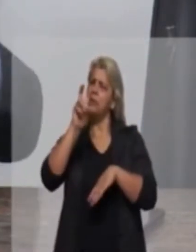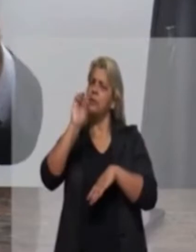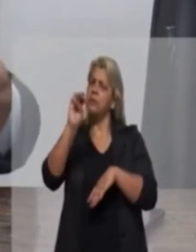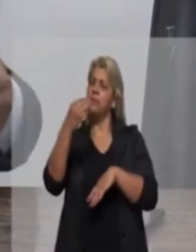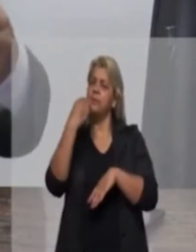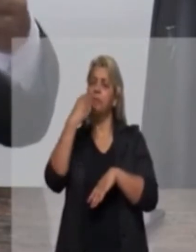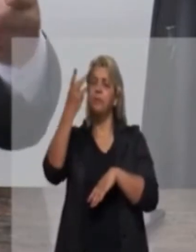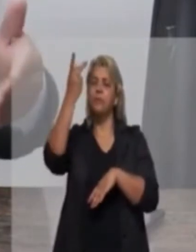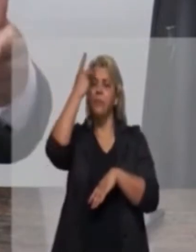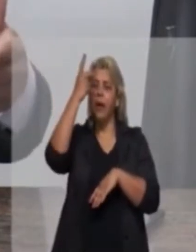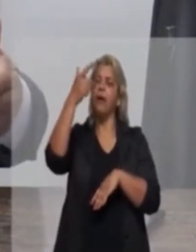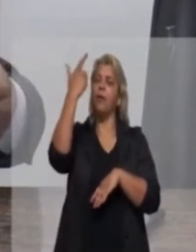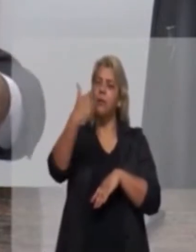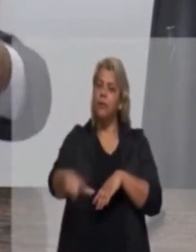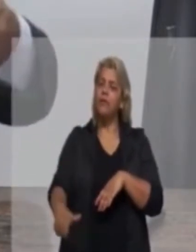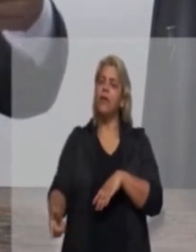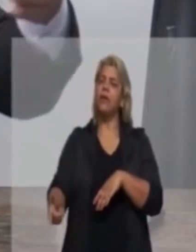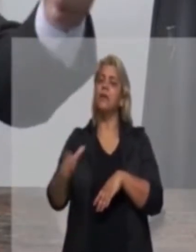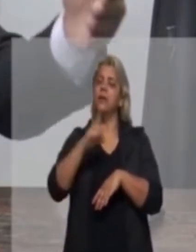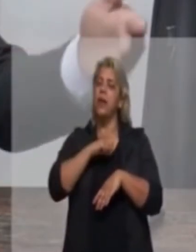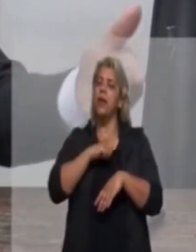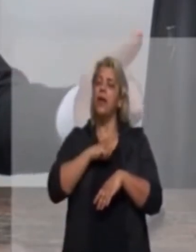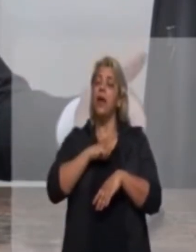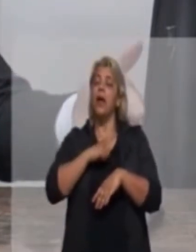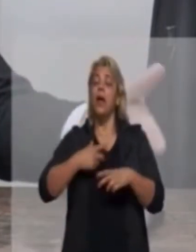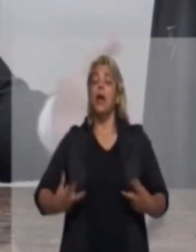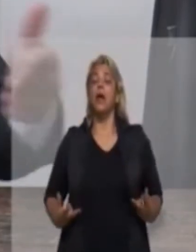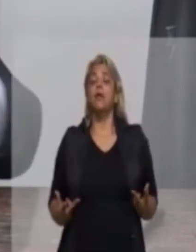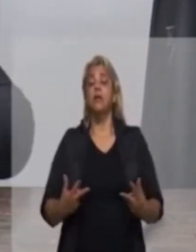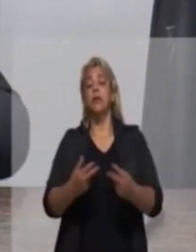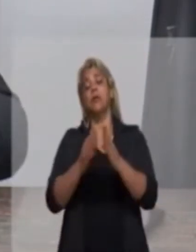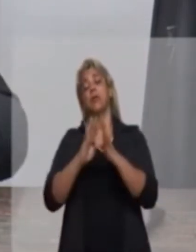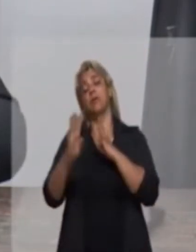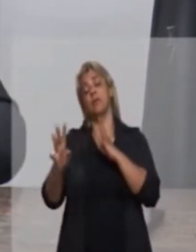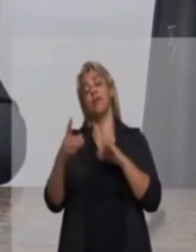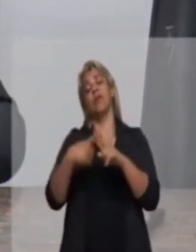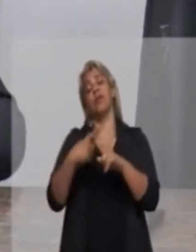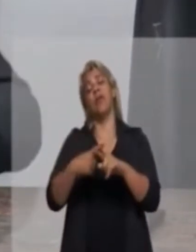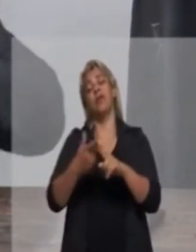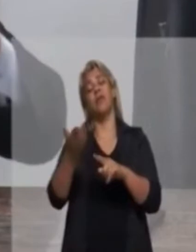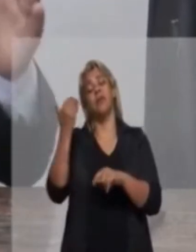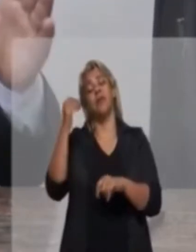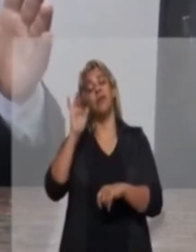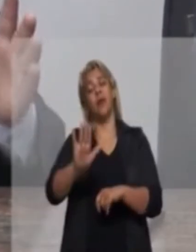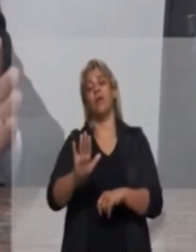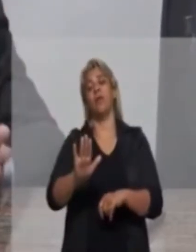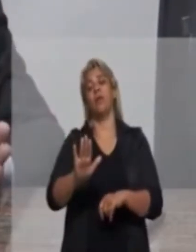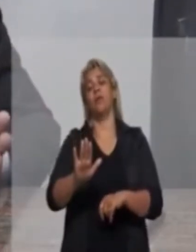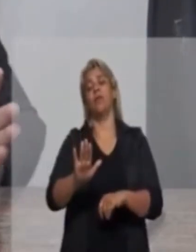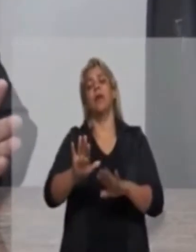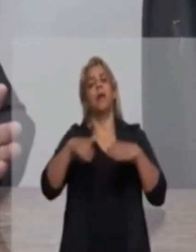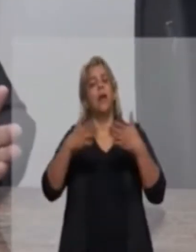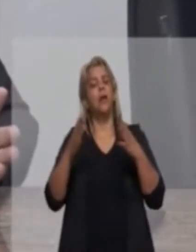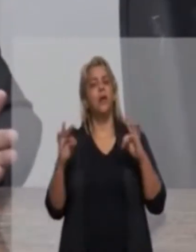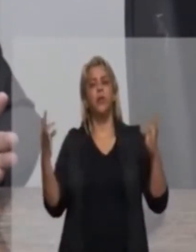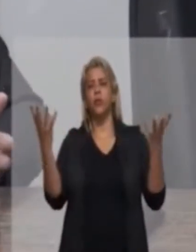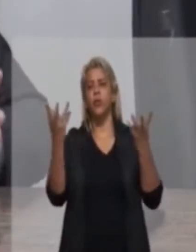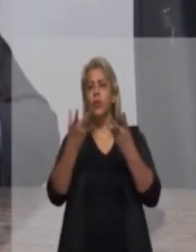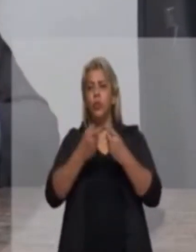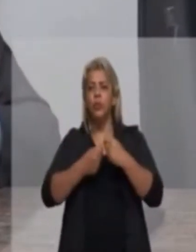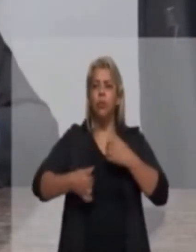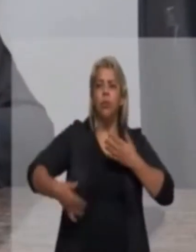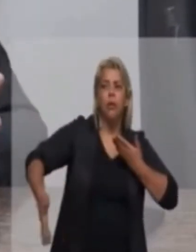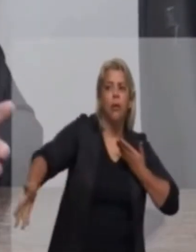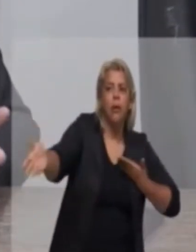se volte a cirurgias eletivas que também estava parada no nosso município tudo isso seu presidente envolve